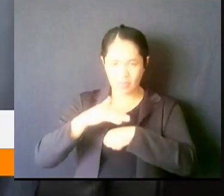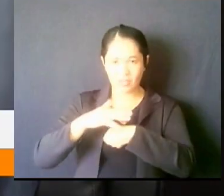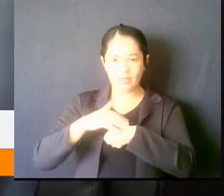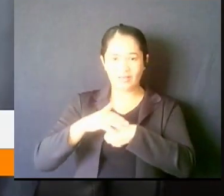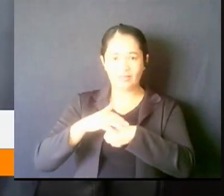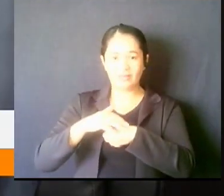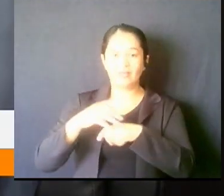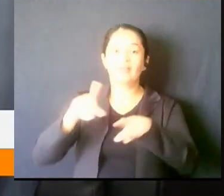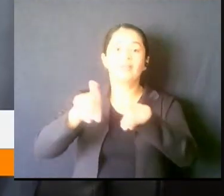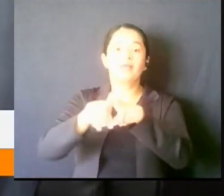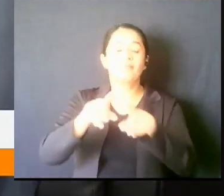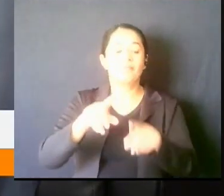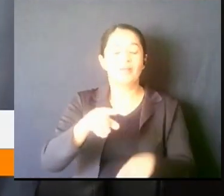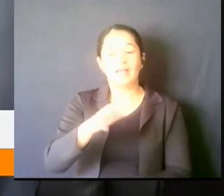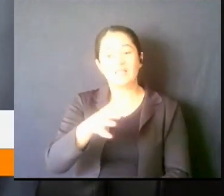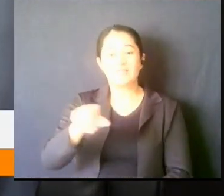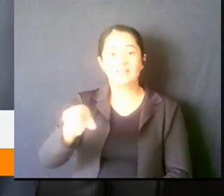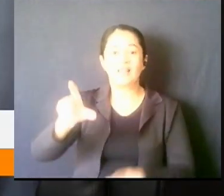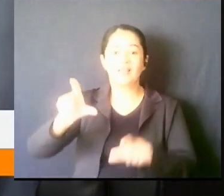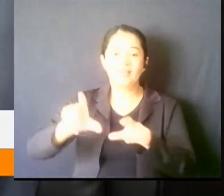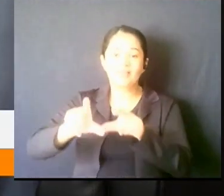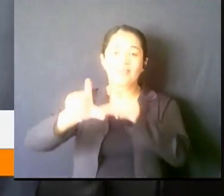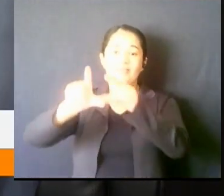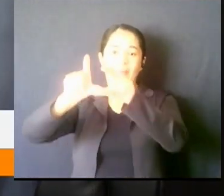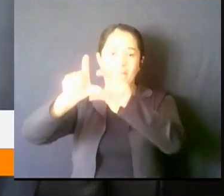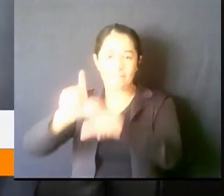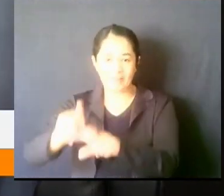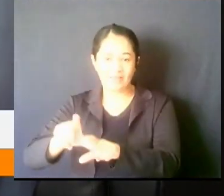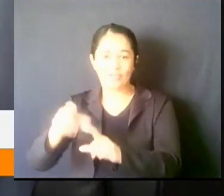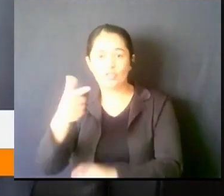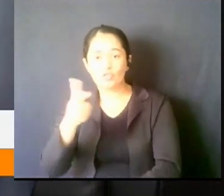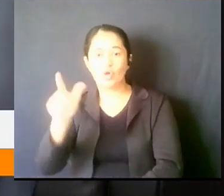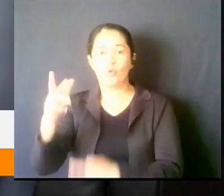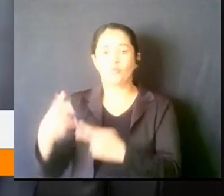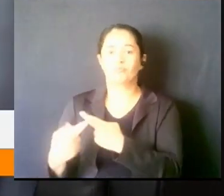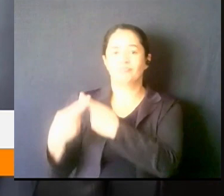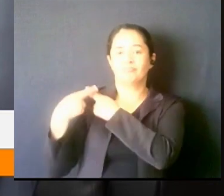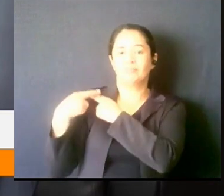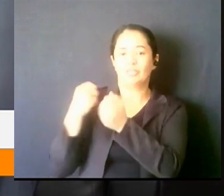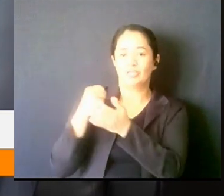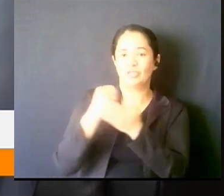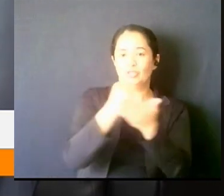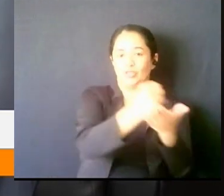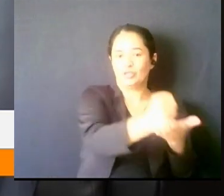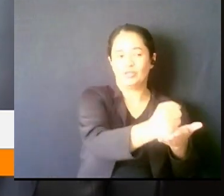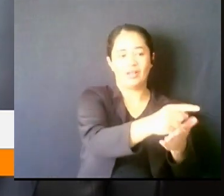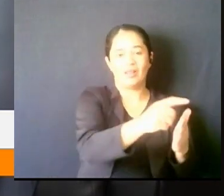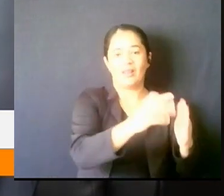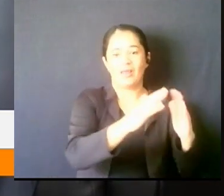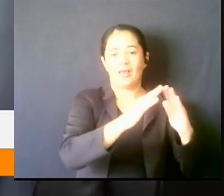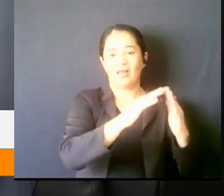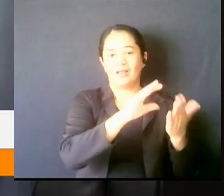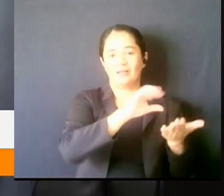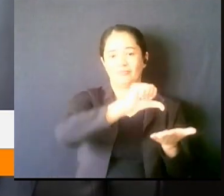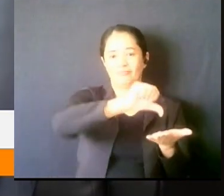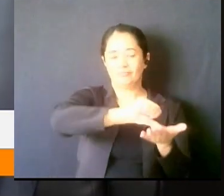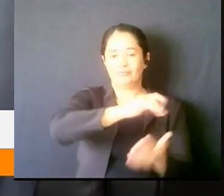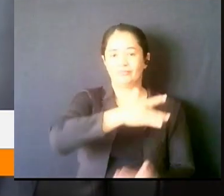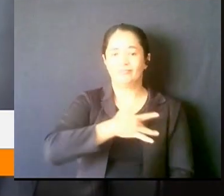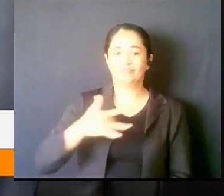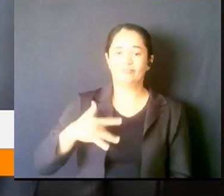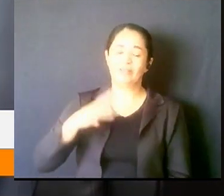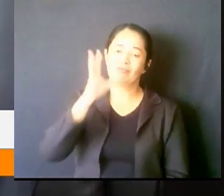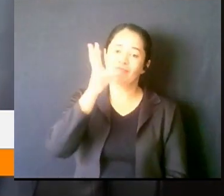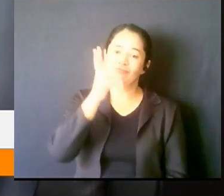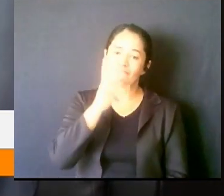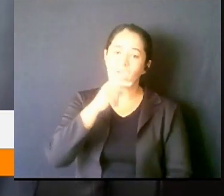para poder buscar um serviço de saúde. Então ela chega no serviço de saúde mais tardiamente, em que essa doença já evoluiu